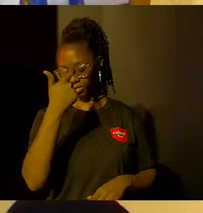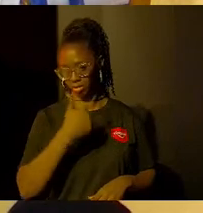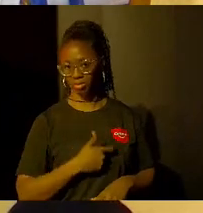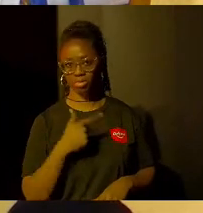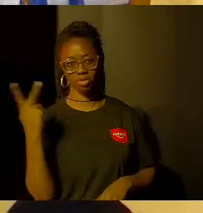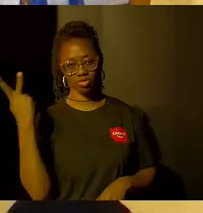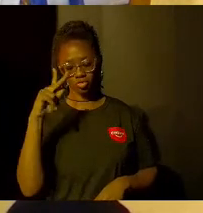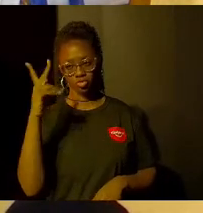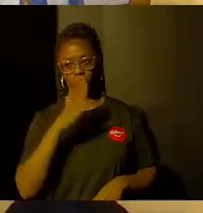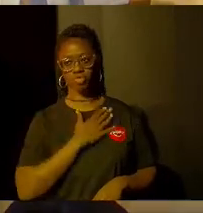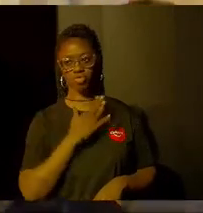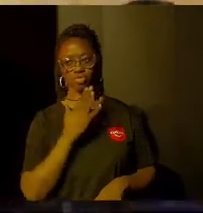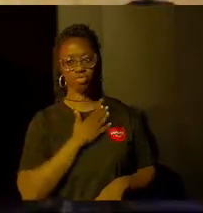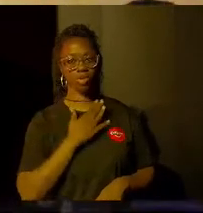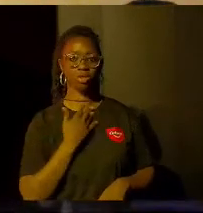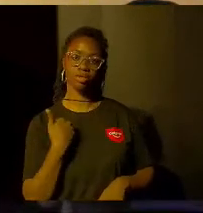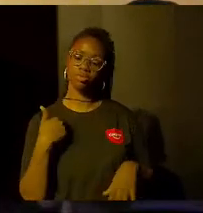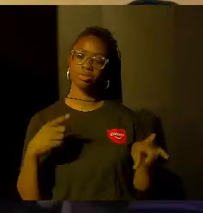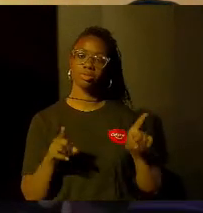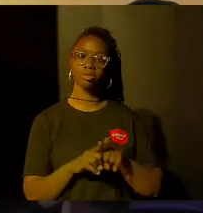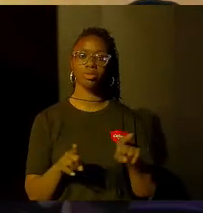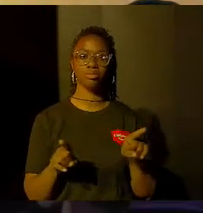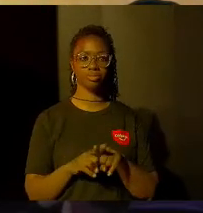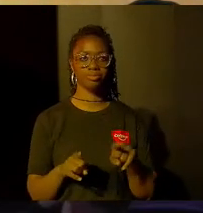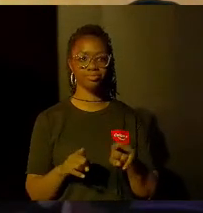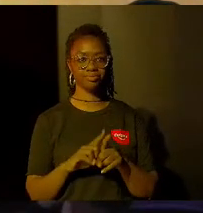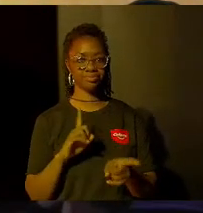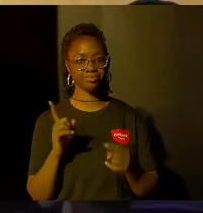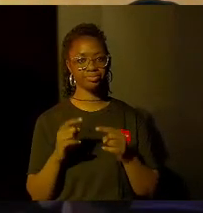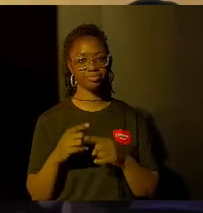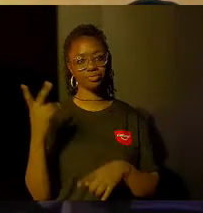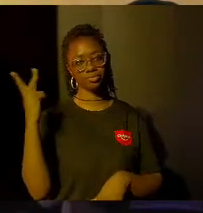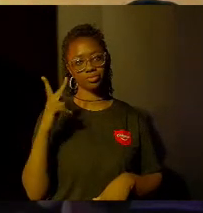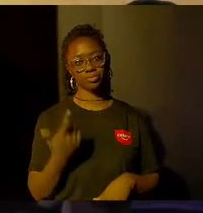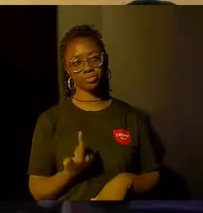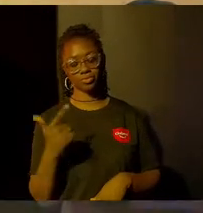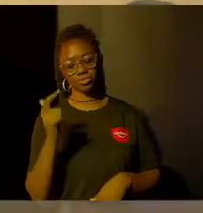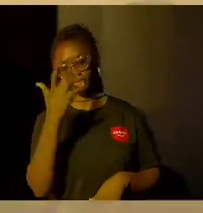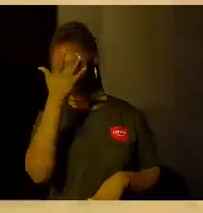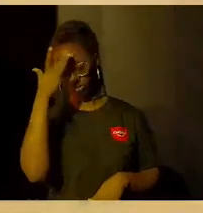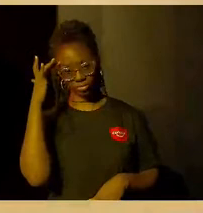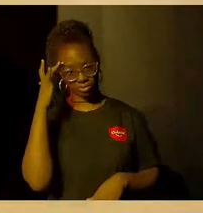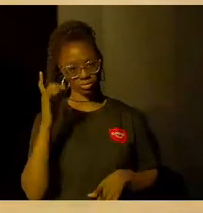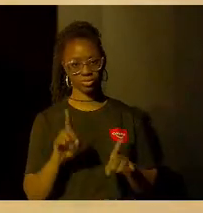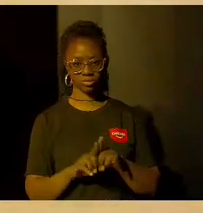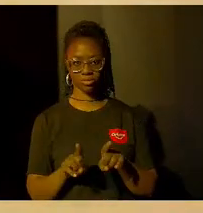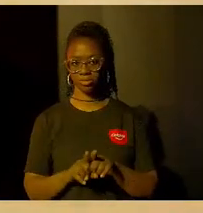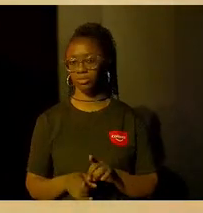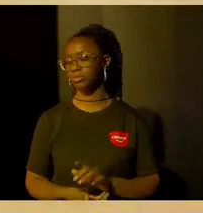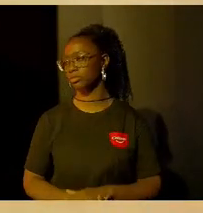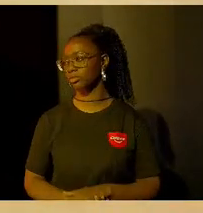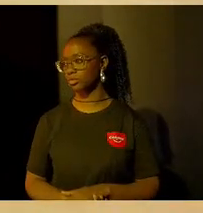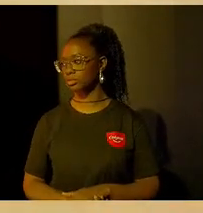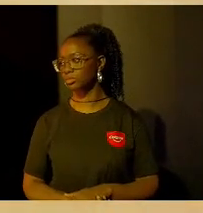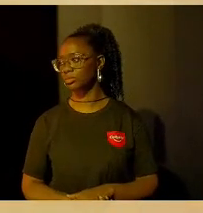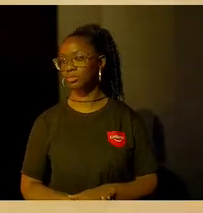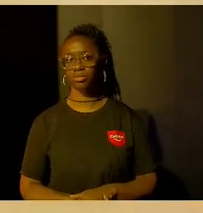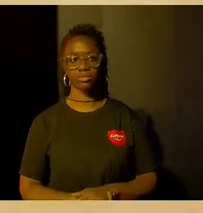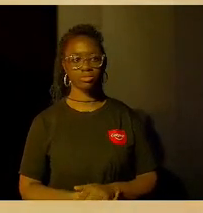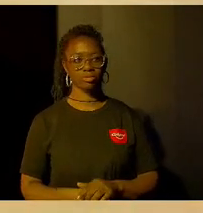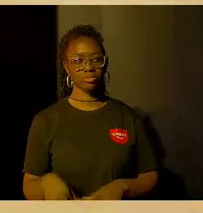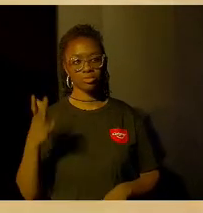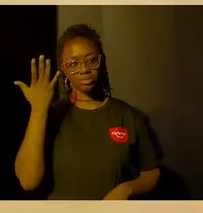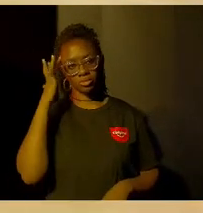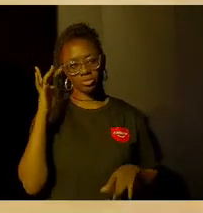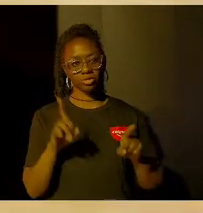da minha história eu também abarquei um pouquinho a história do outro é eu acho que um pouco da do papel do livro